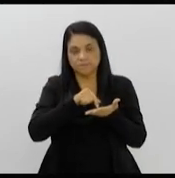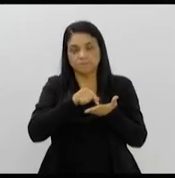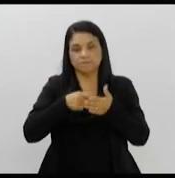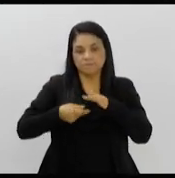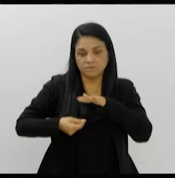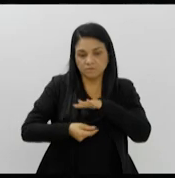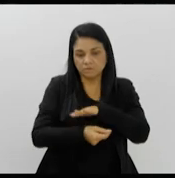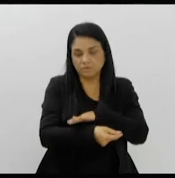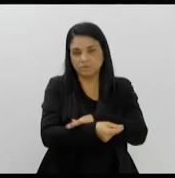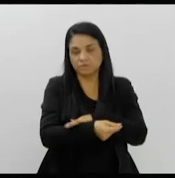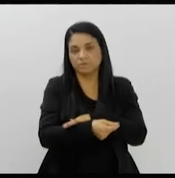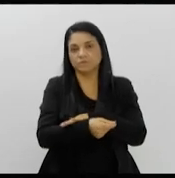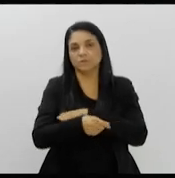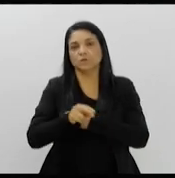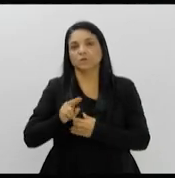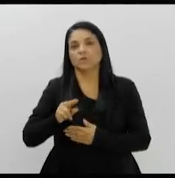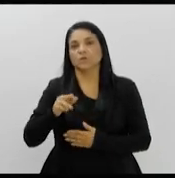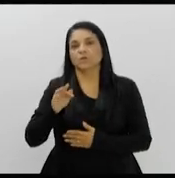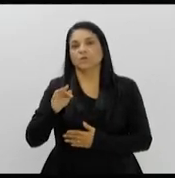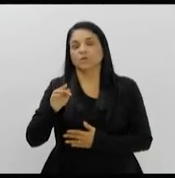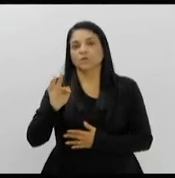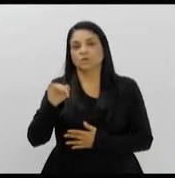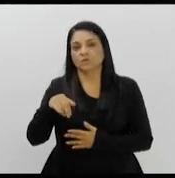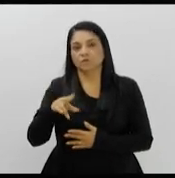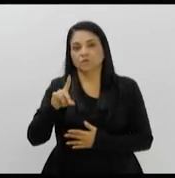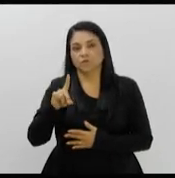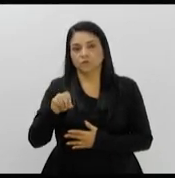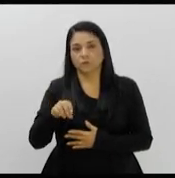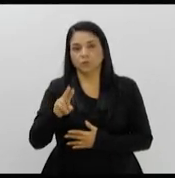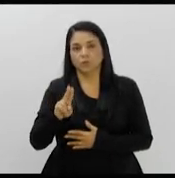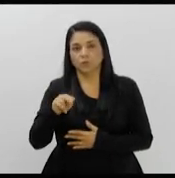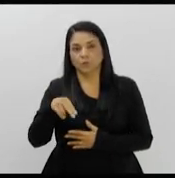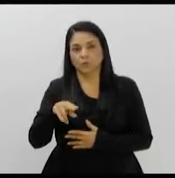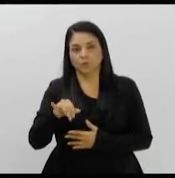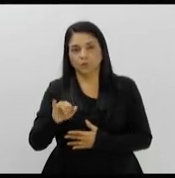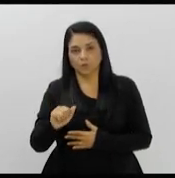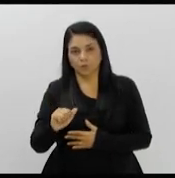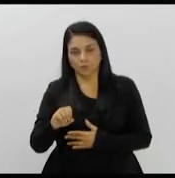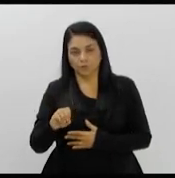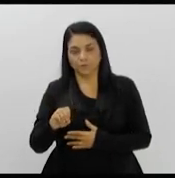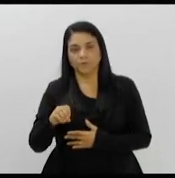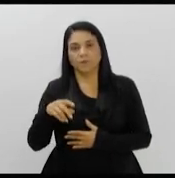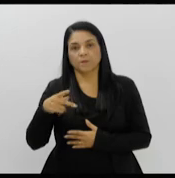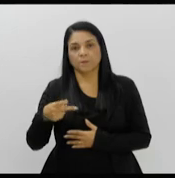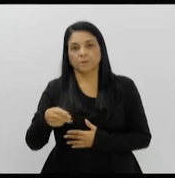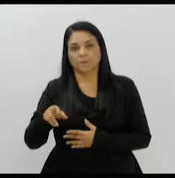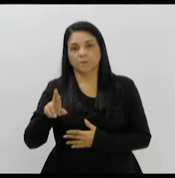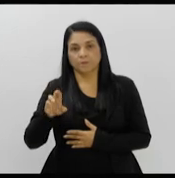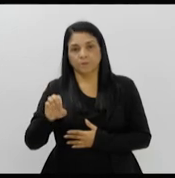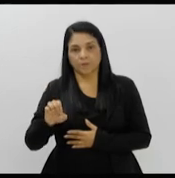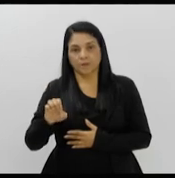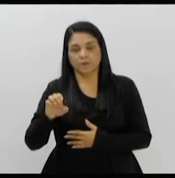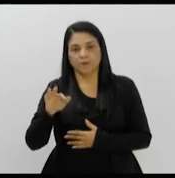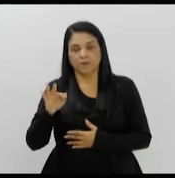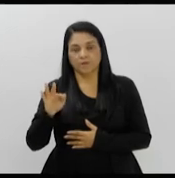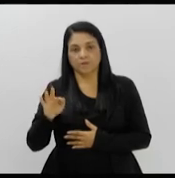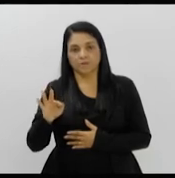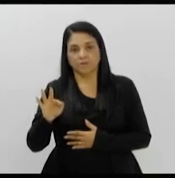único do Rio previdência seriam as receitas derivadas dos royalties e participações